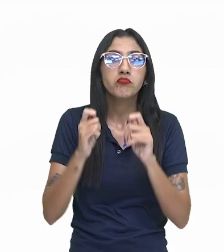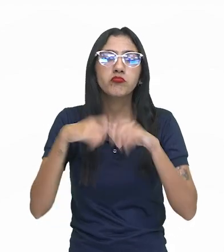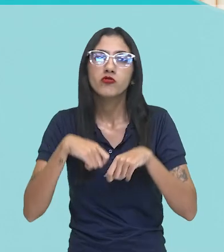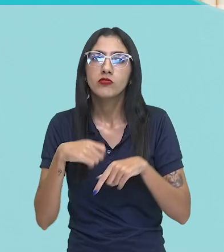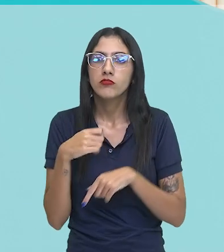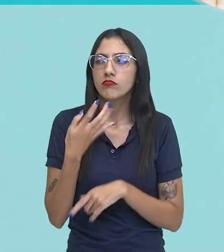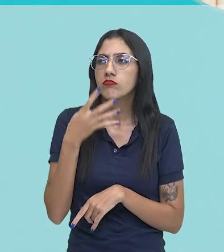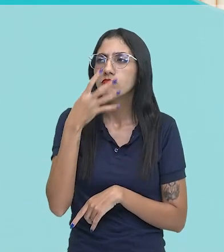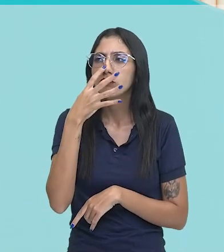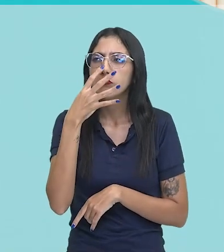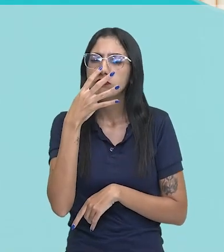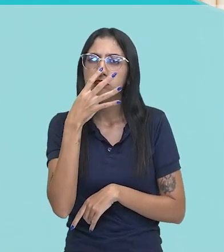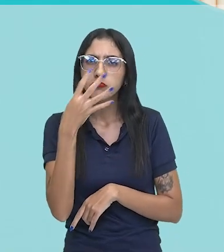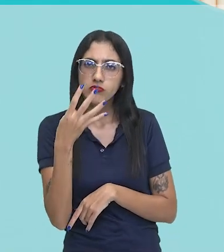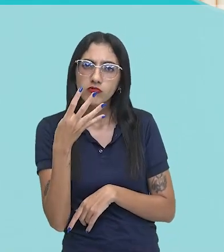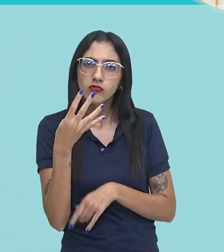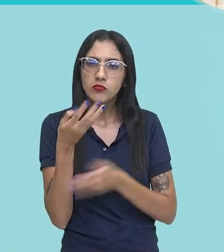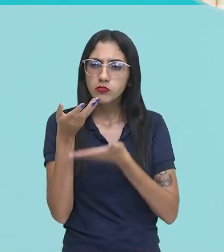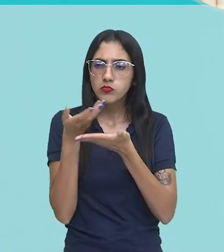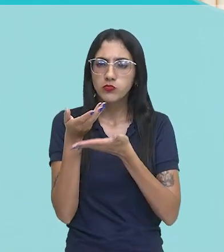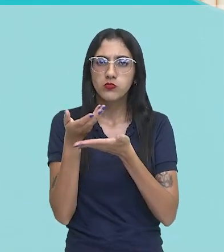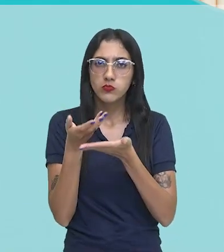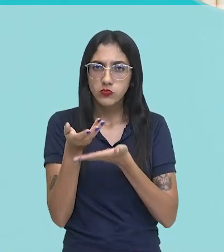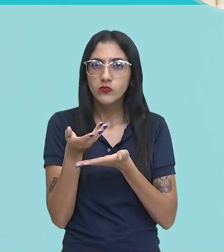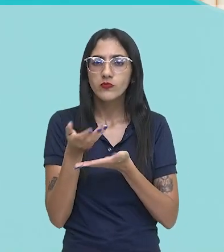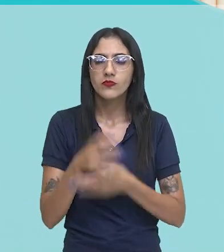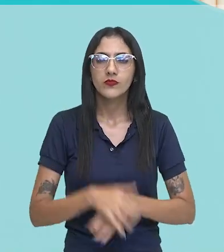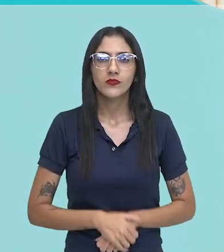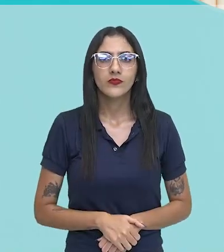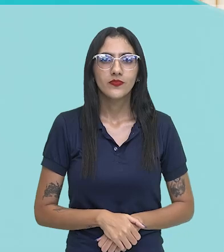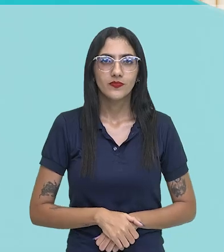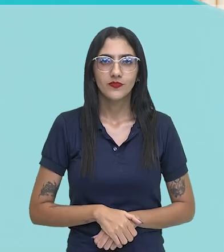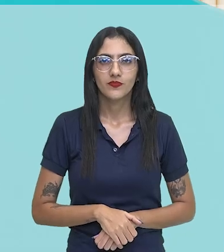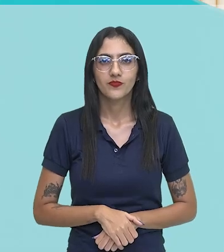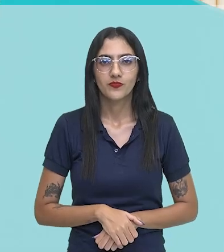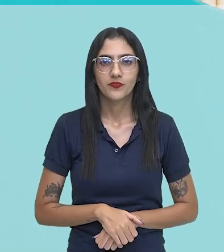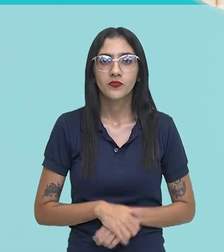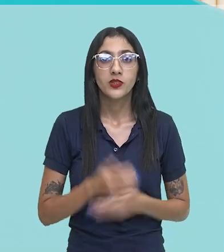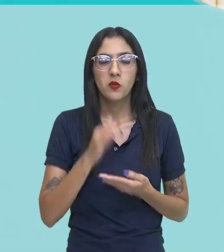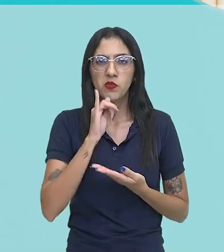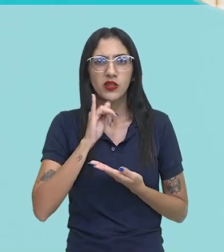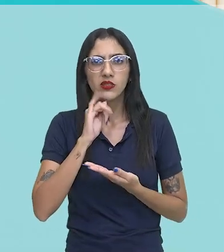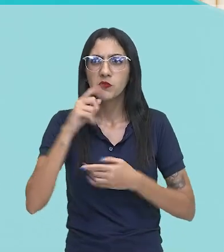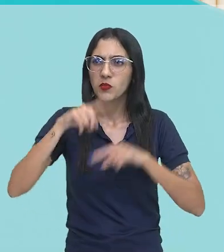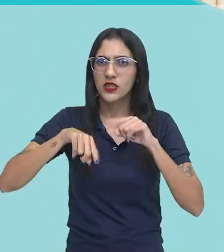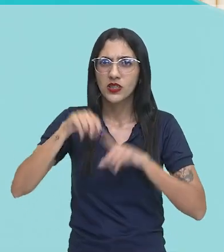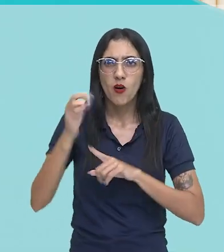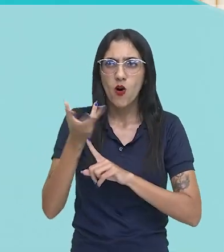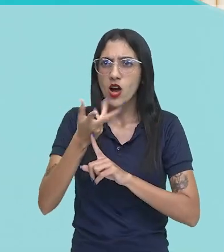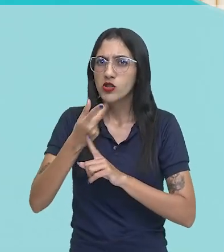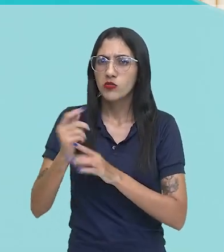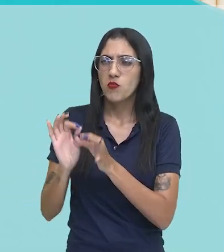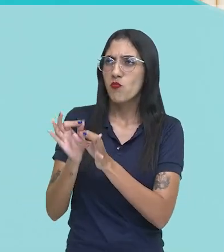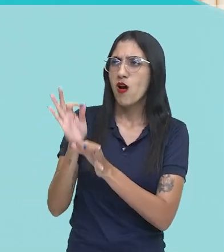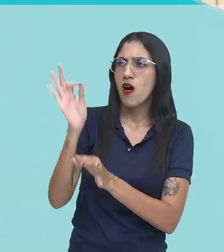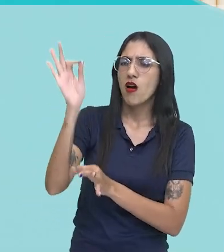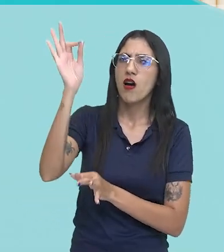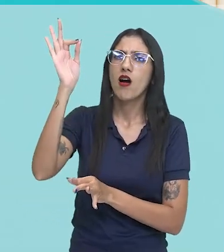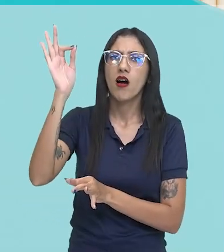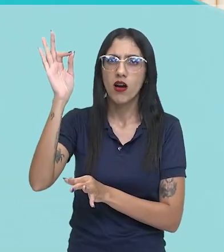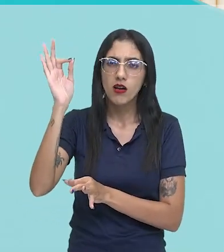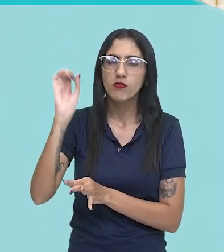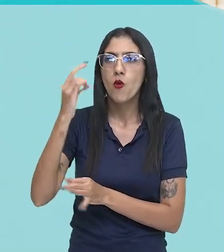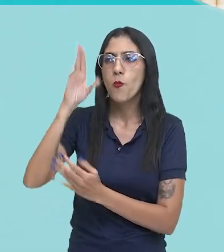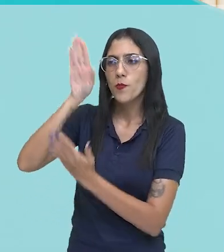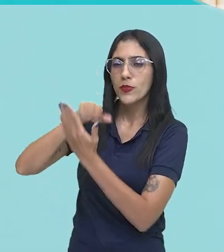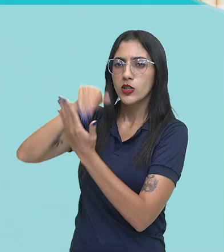estar interagindo com a obra de arte. Então, como não é muito grande, não dá para colecionar, como fazem com quadros,